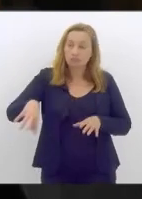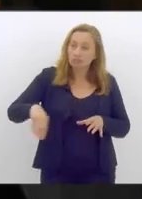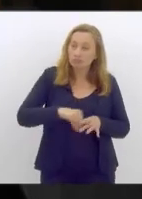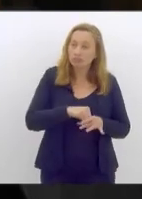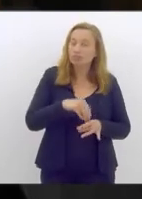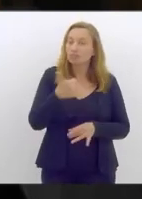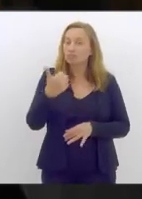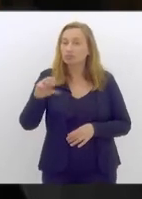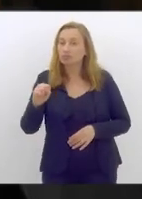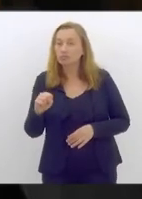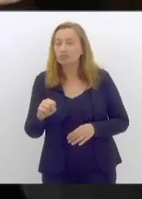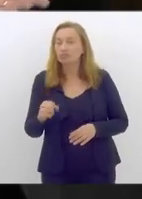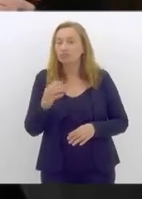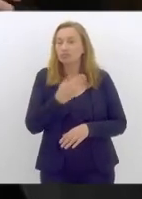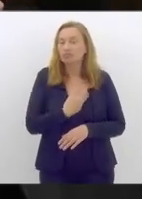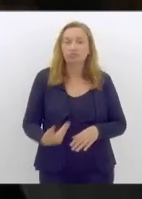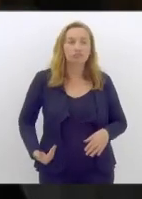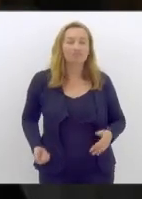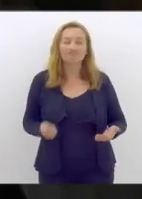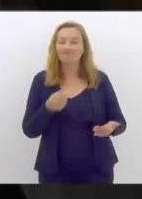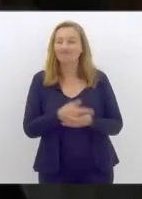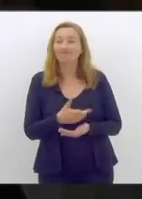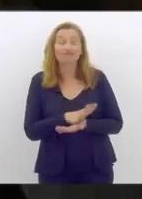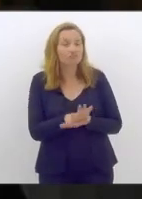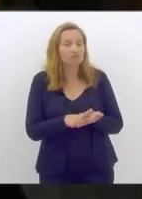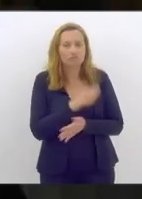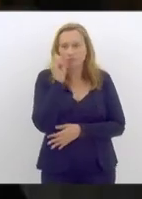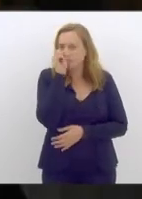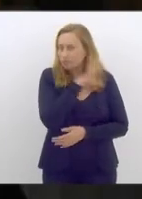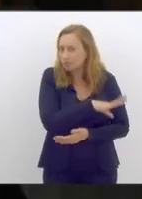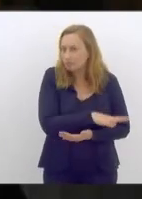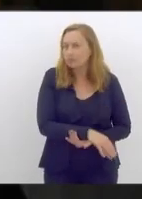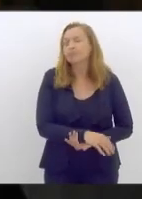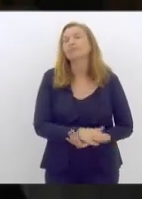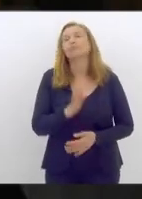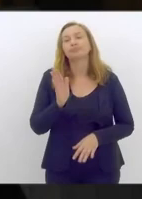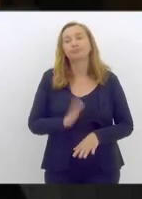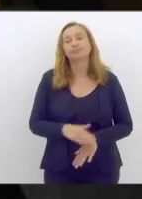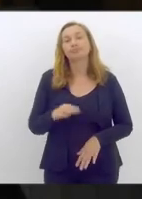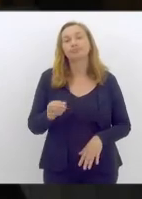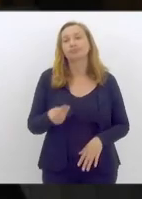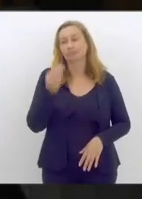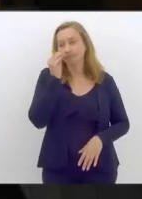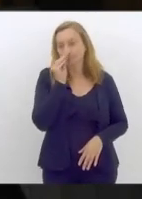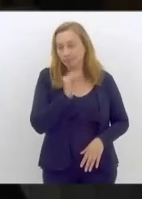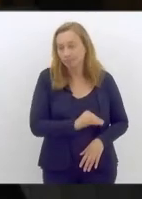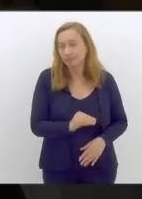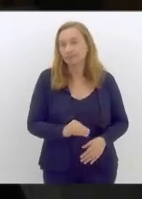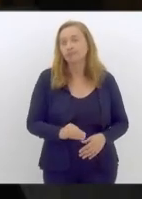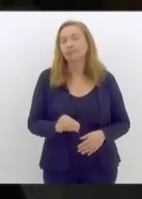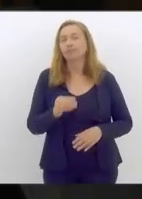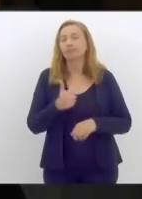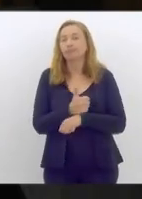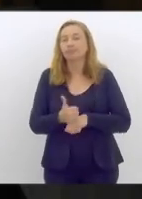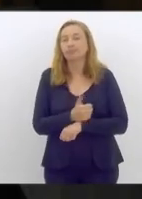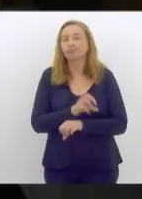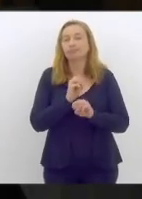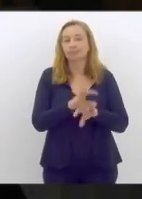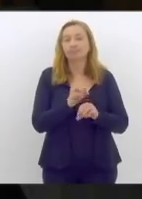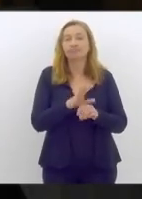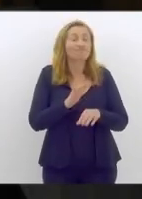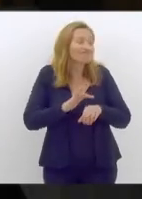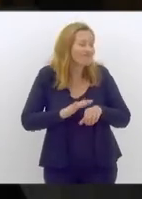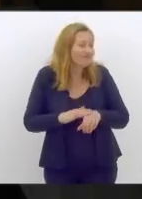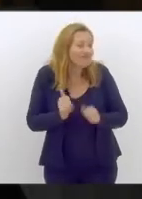para 18 e o governo não tá pagando Isso é um absurdo isso é mais um desrespeito isso está deixando os profissionais de educação doentes